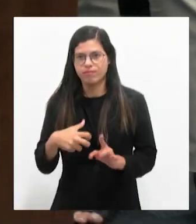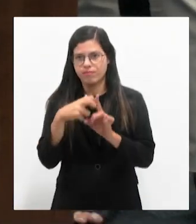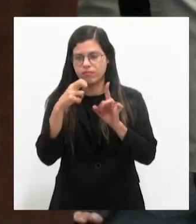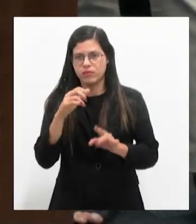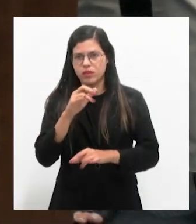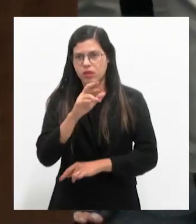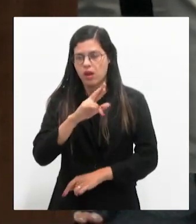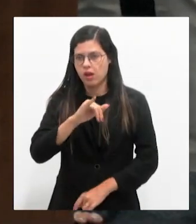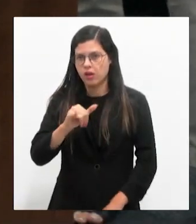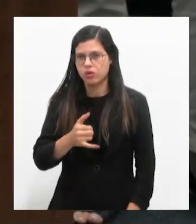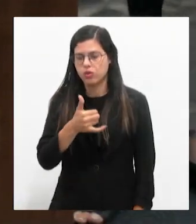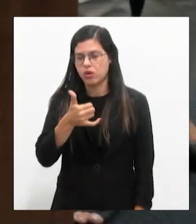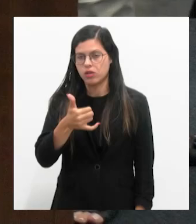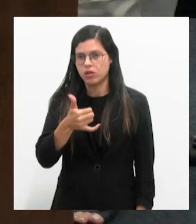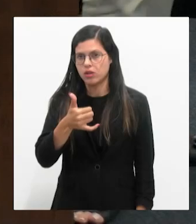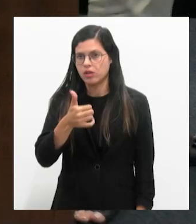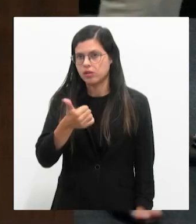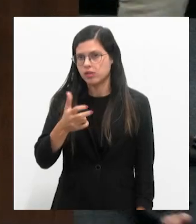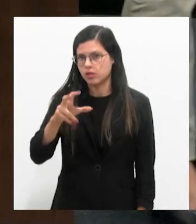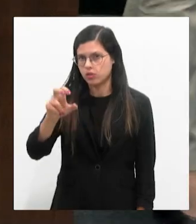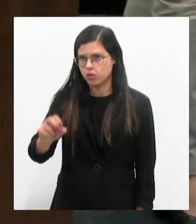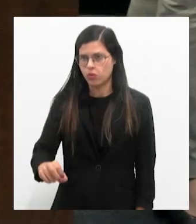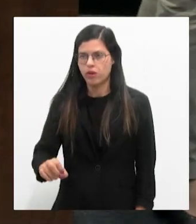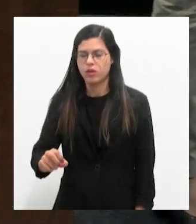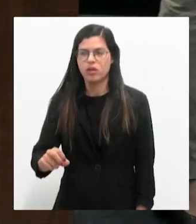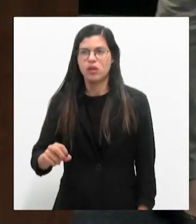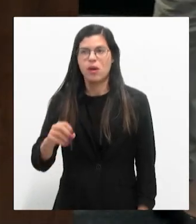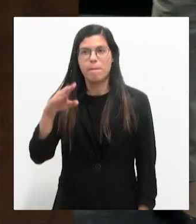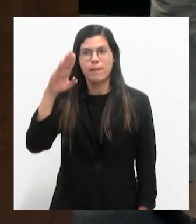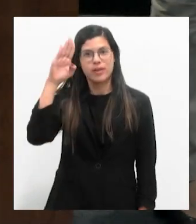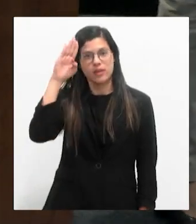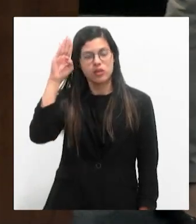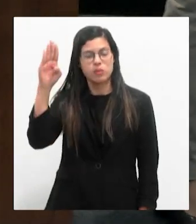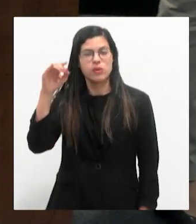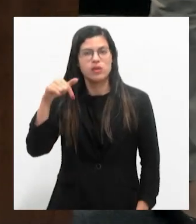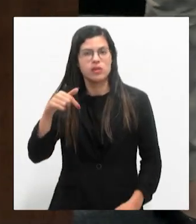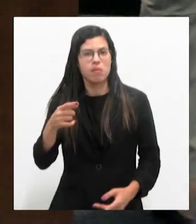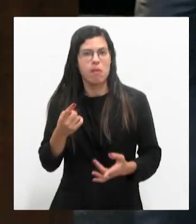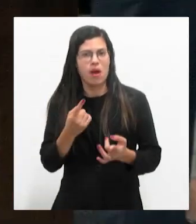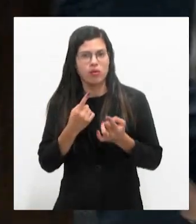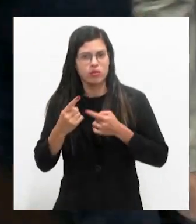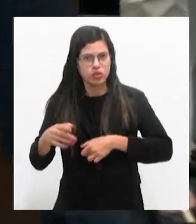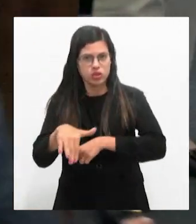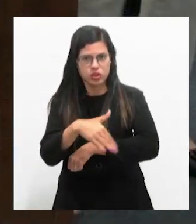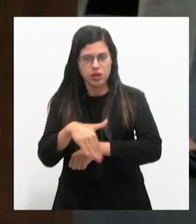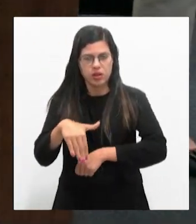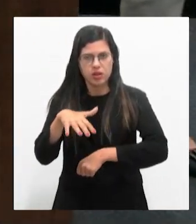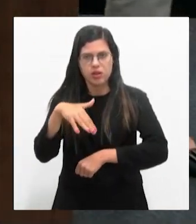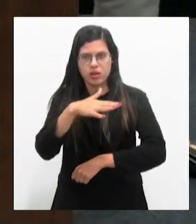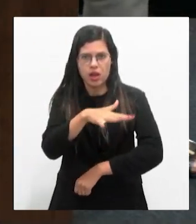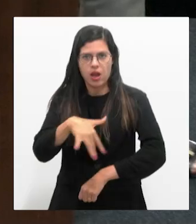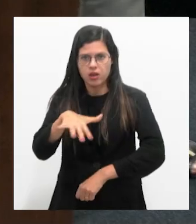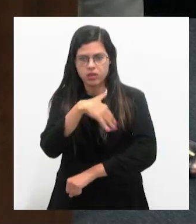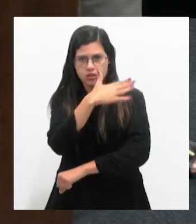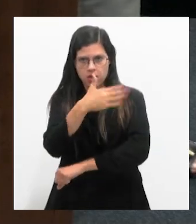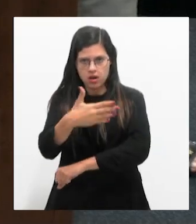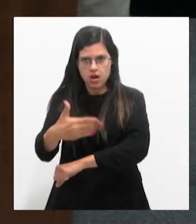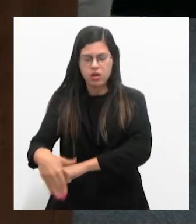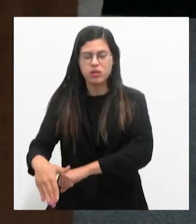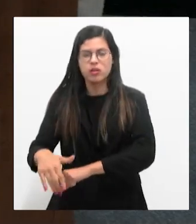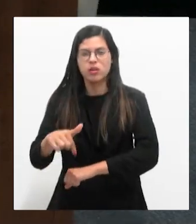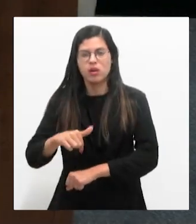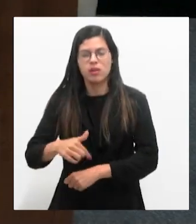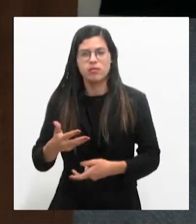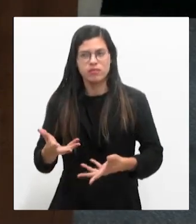a estrada de Amparo, uma das principais rodovias da região serrana. Então, primeiramente,